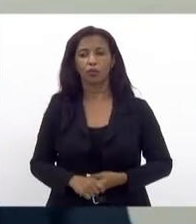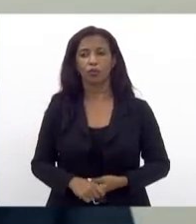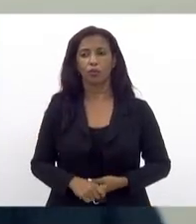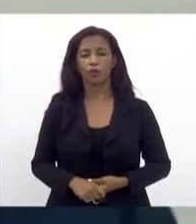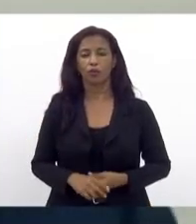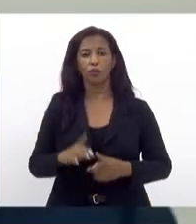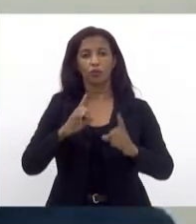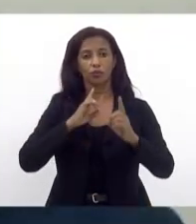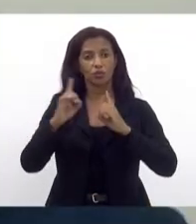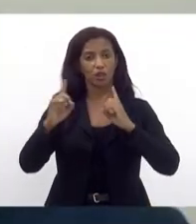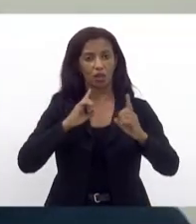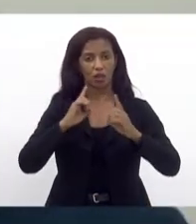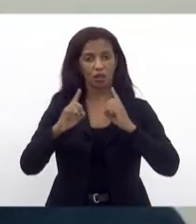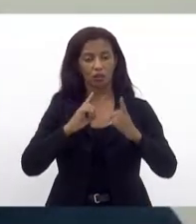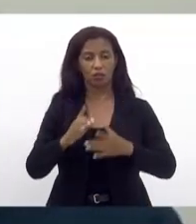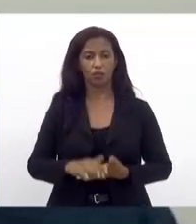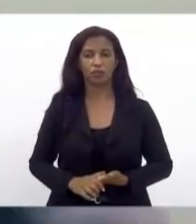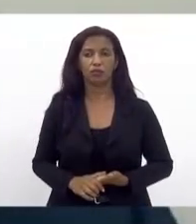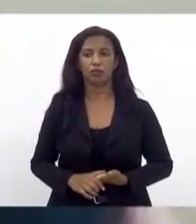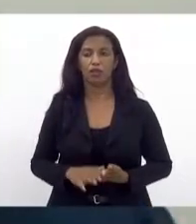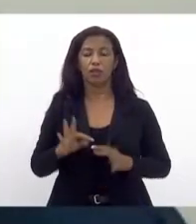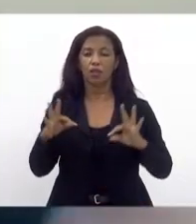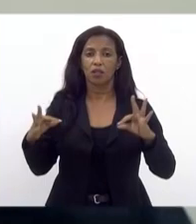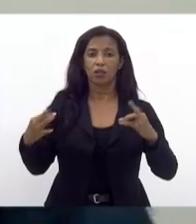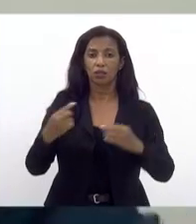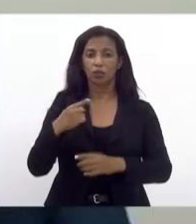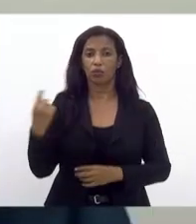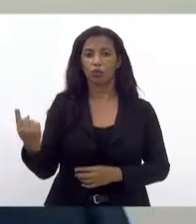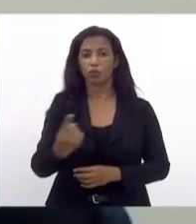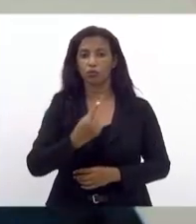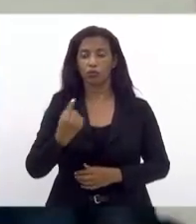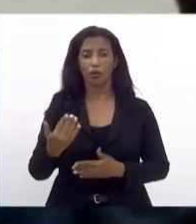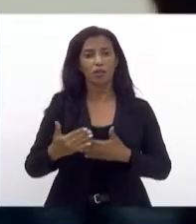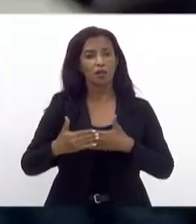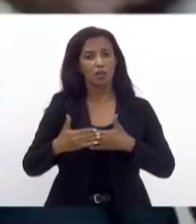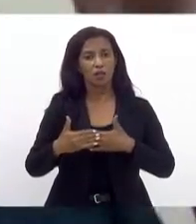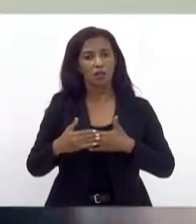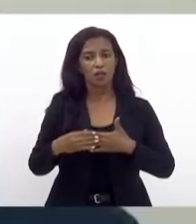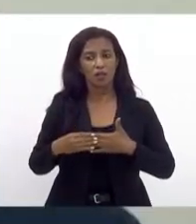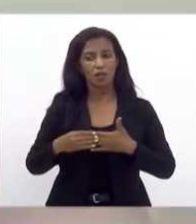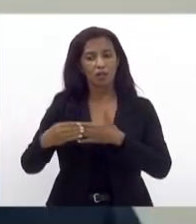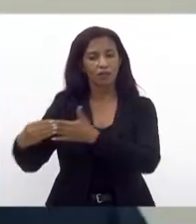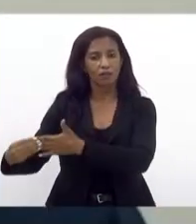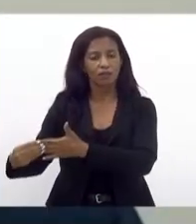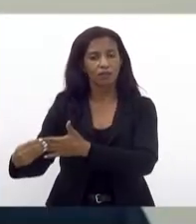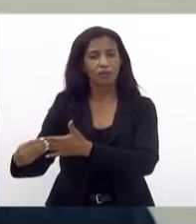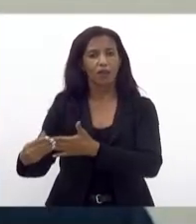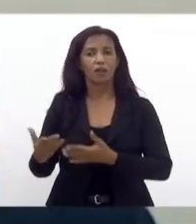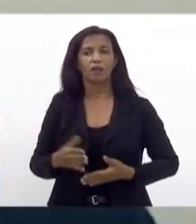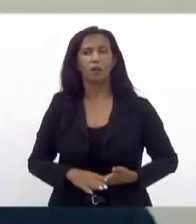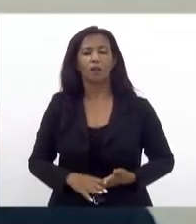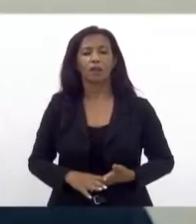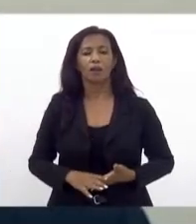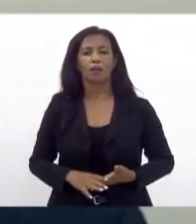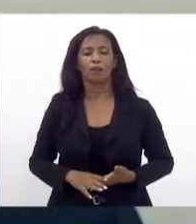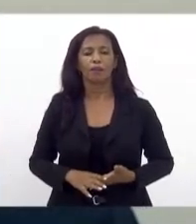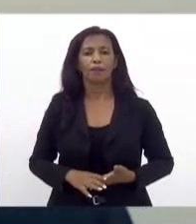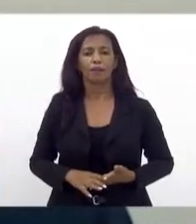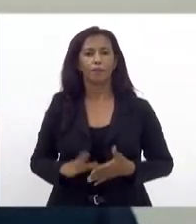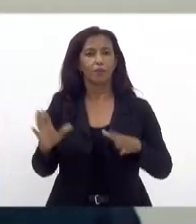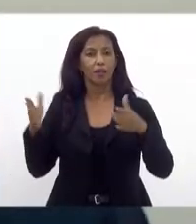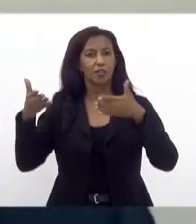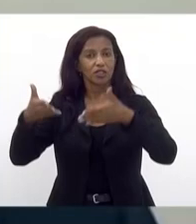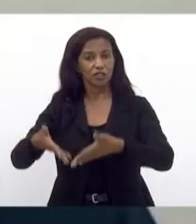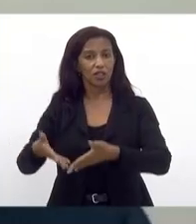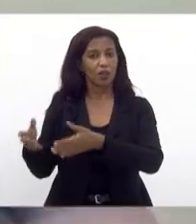um diálogo, né, entre todos nós aqui, essa frente, né, para levarmos as autoridades. Né?